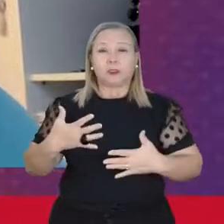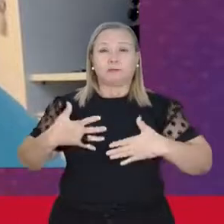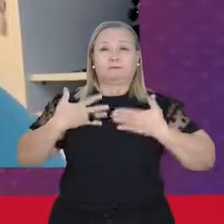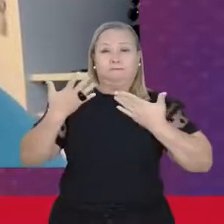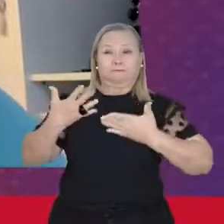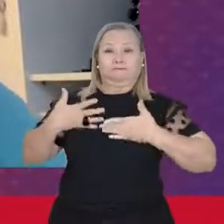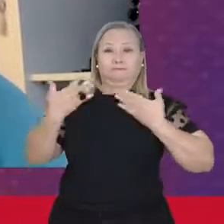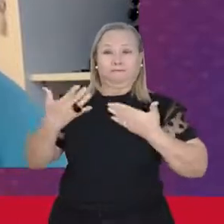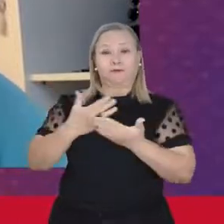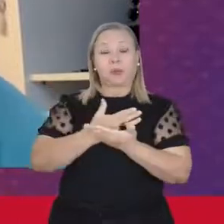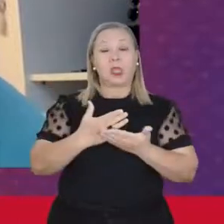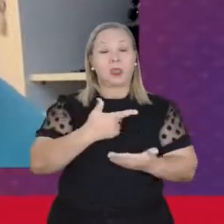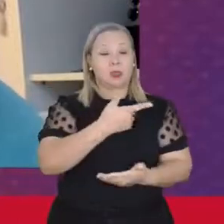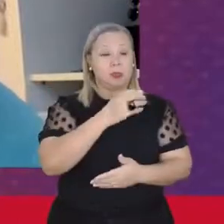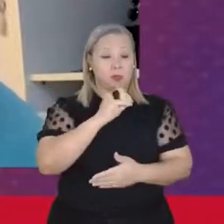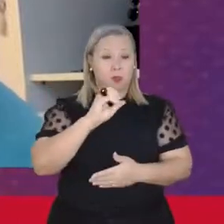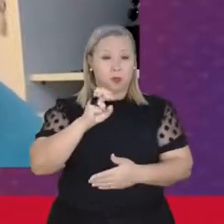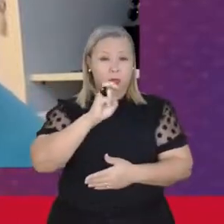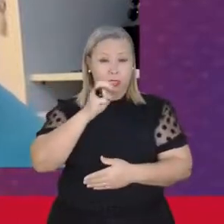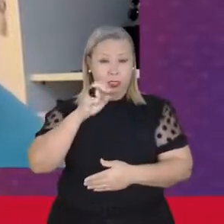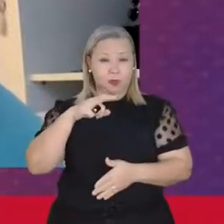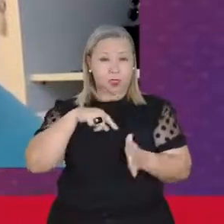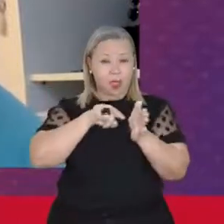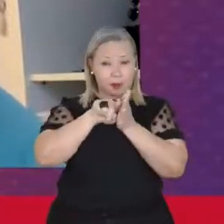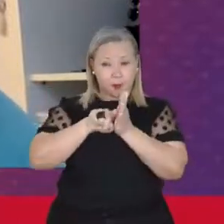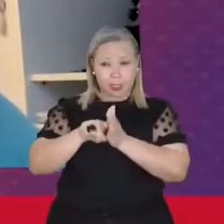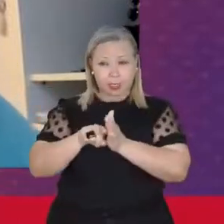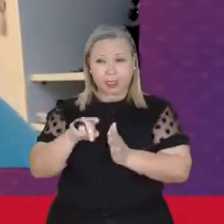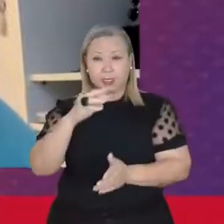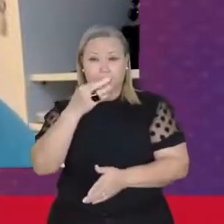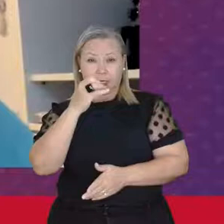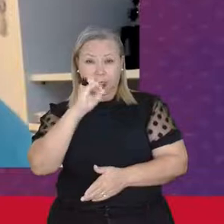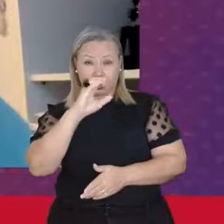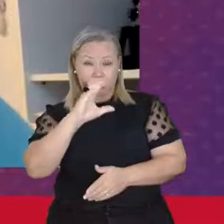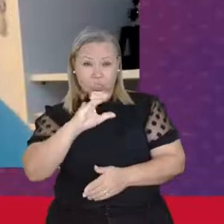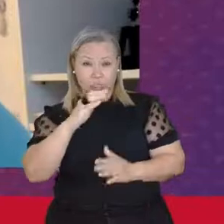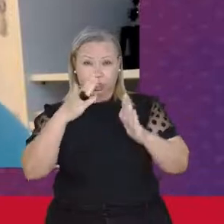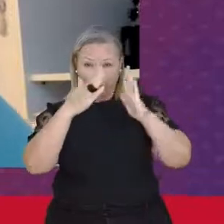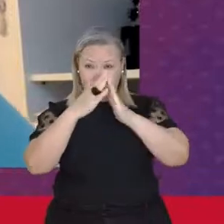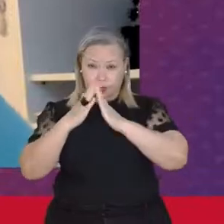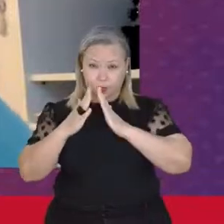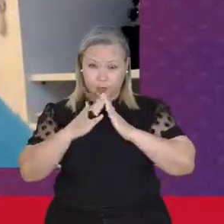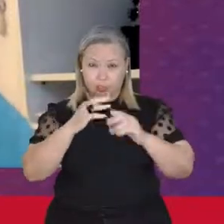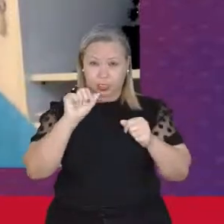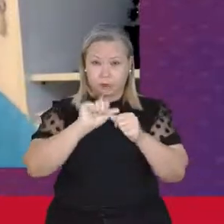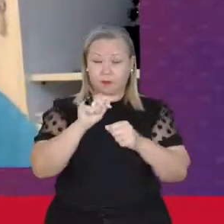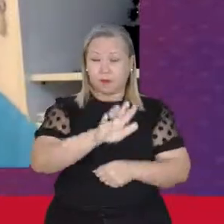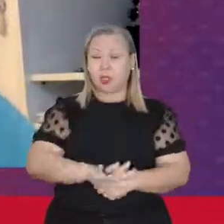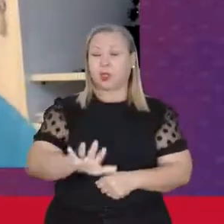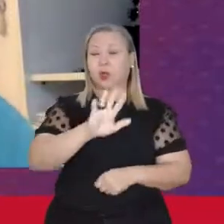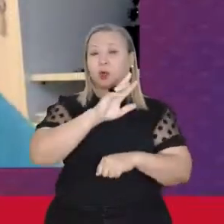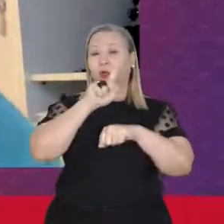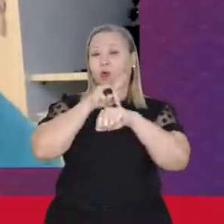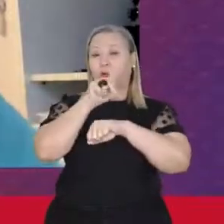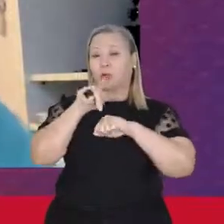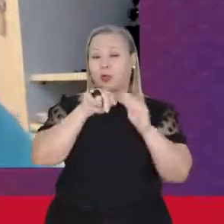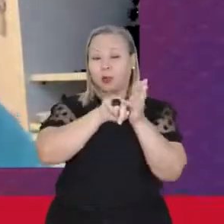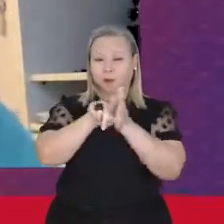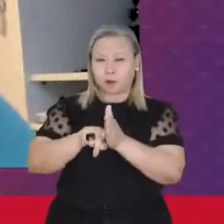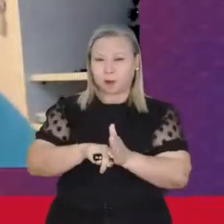né, tem uma pesquisa que é a TIC, né, domicílios, que é feita, né, em todo o país, é